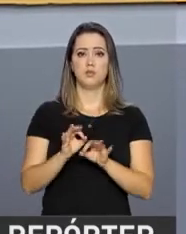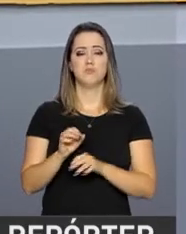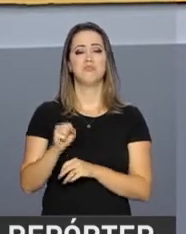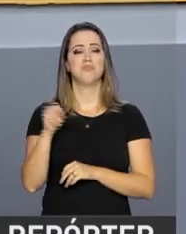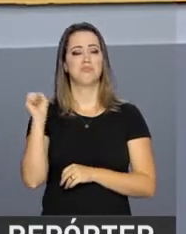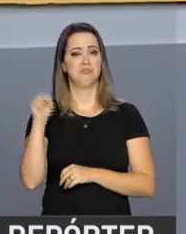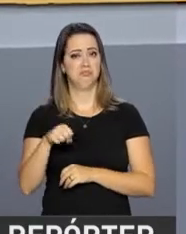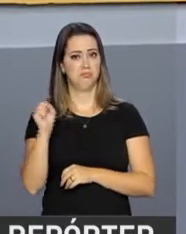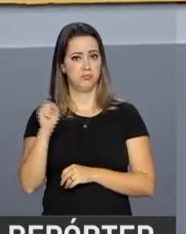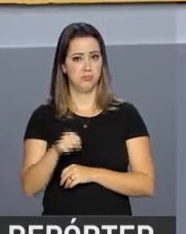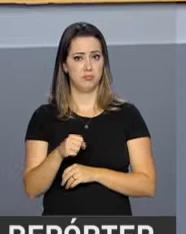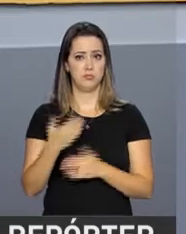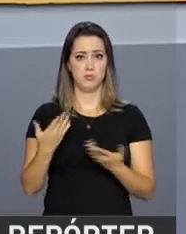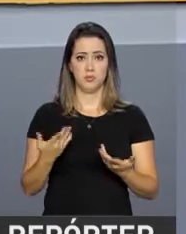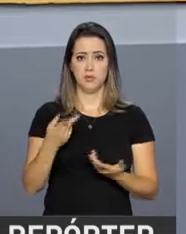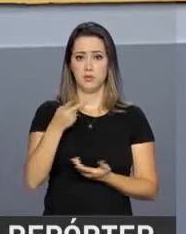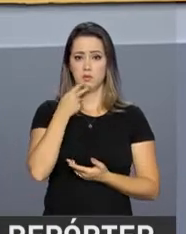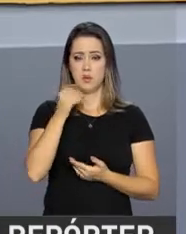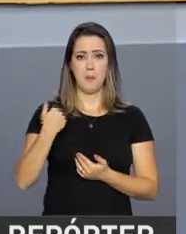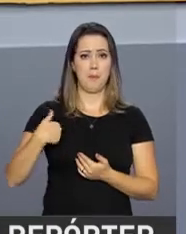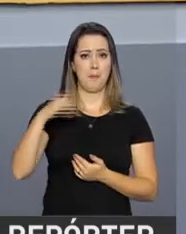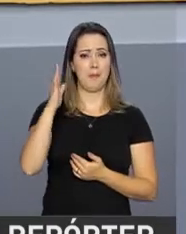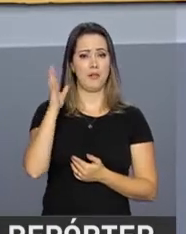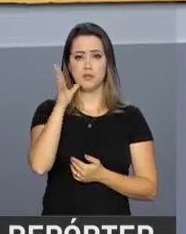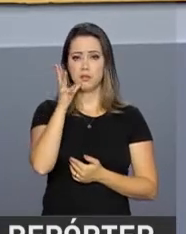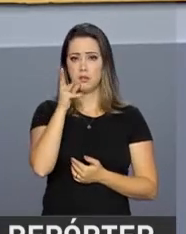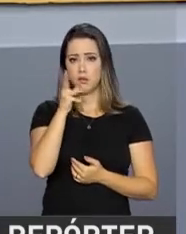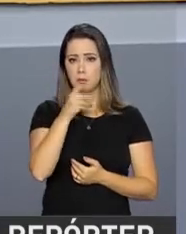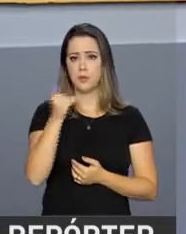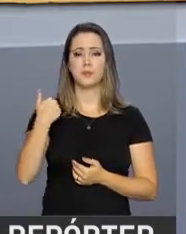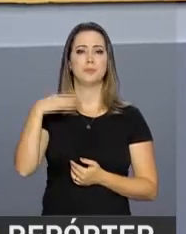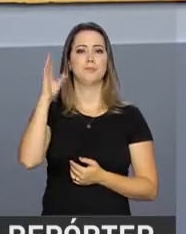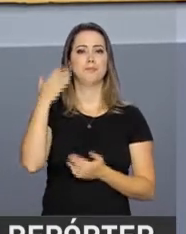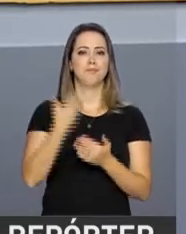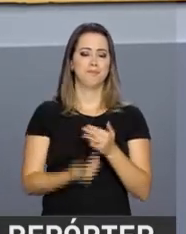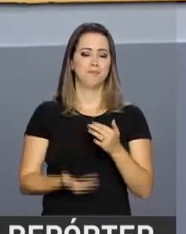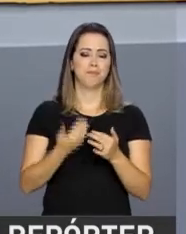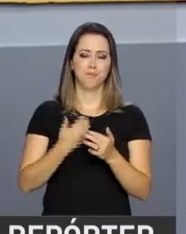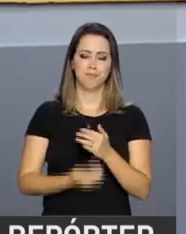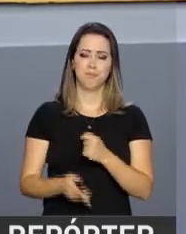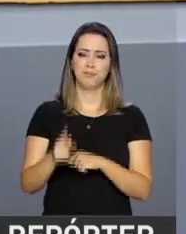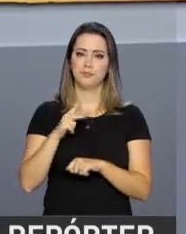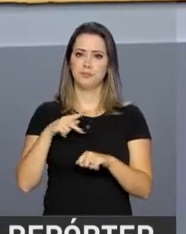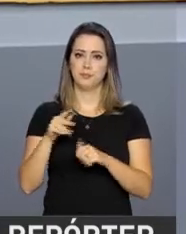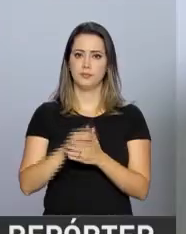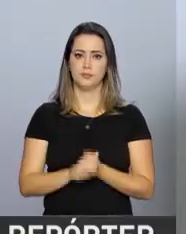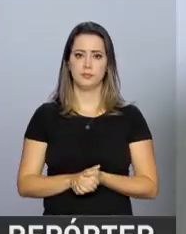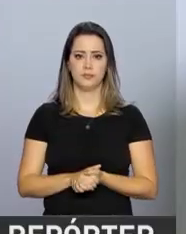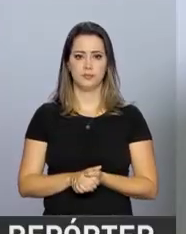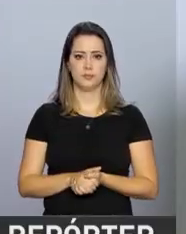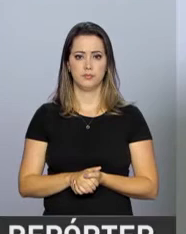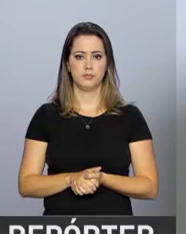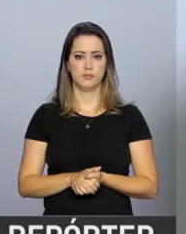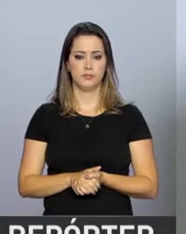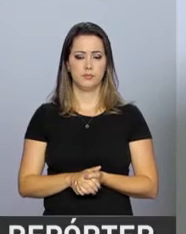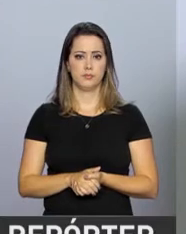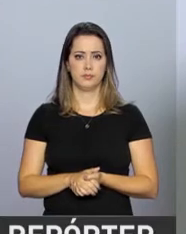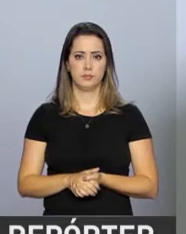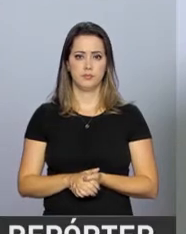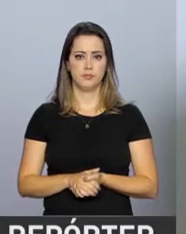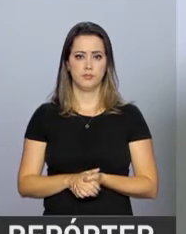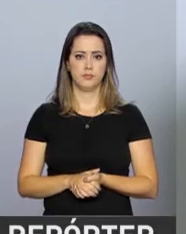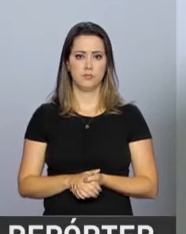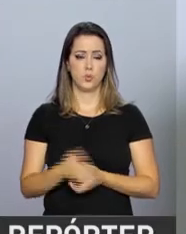disse que sim. Segundo ele, quanto mais demora a aprovação, mais perde o país. Não vai sair